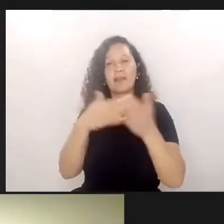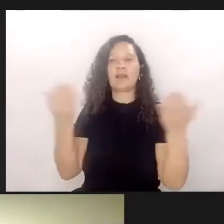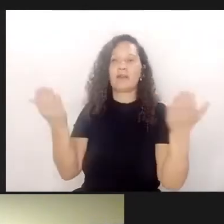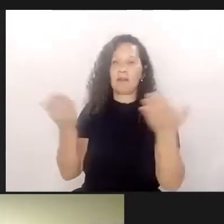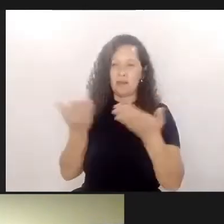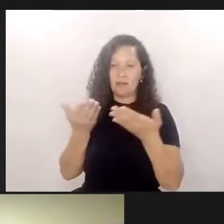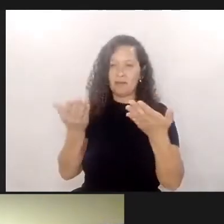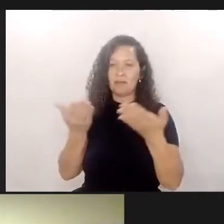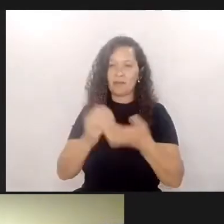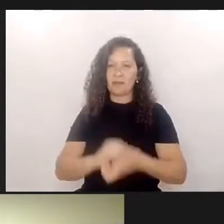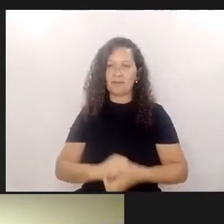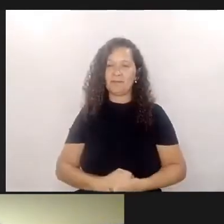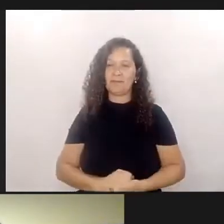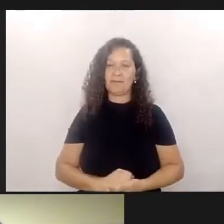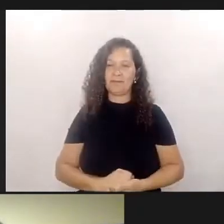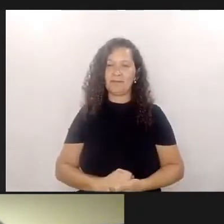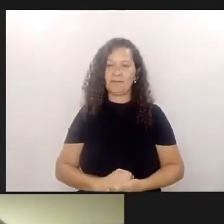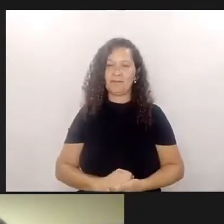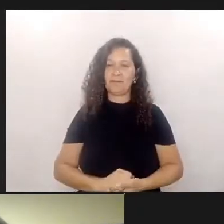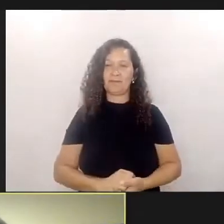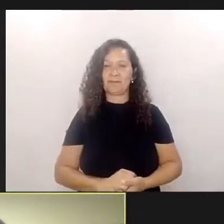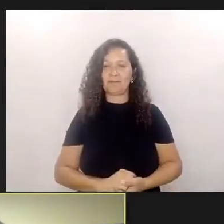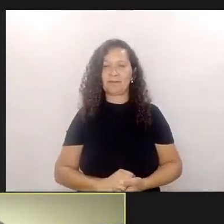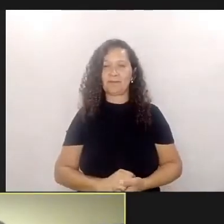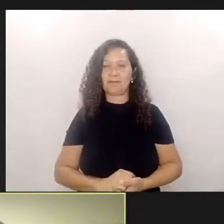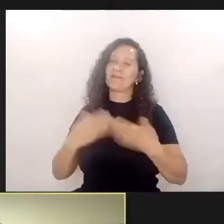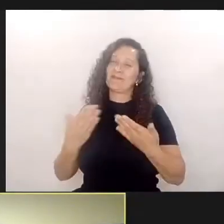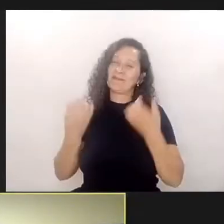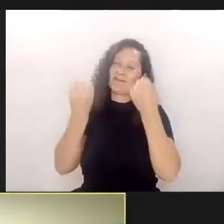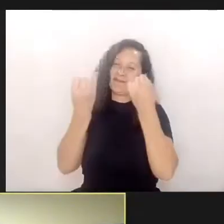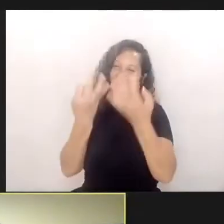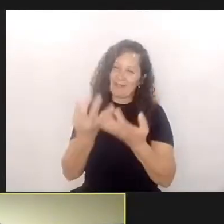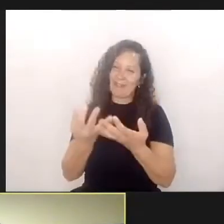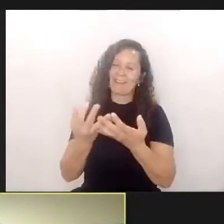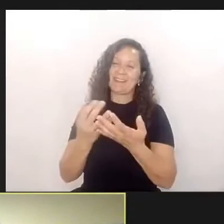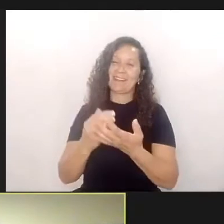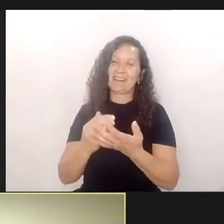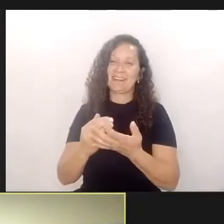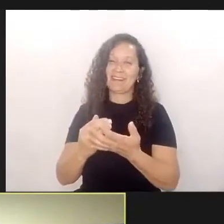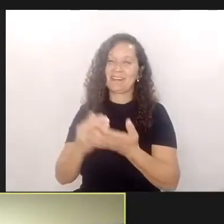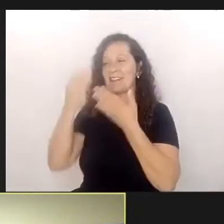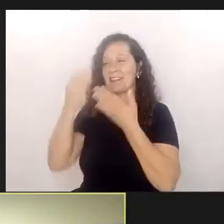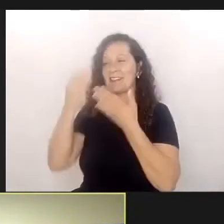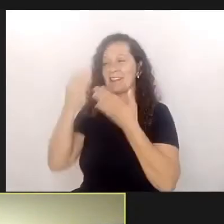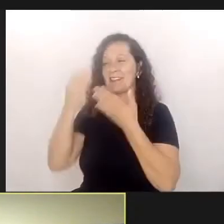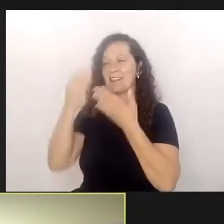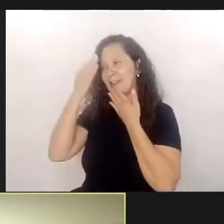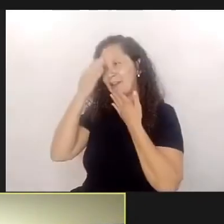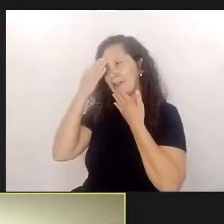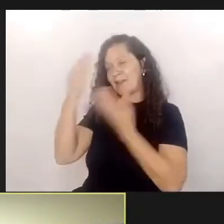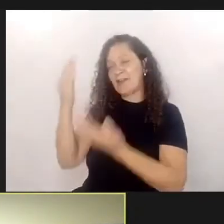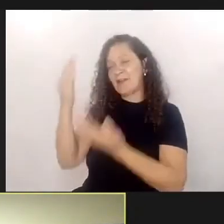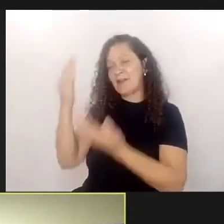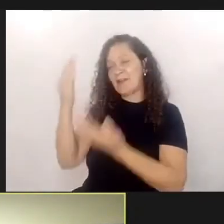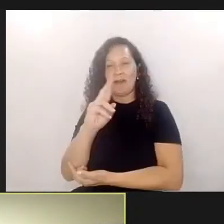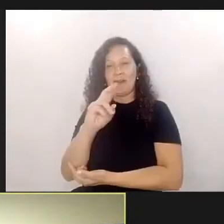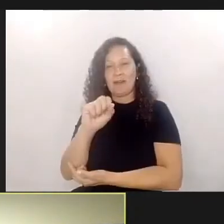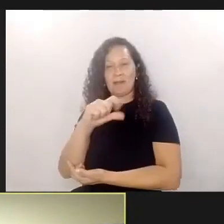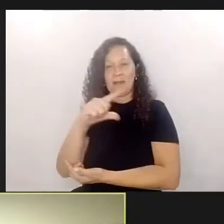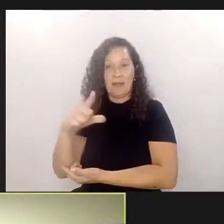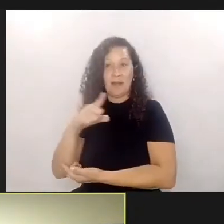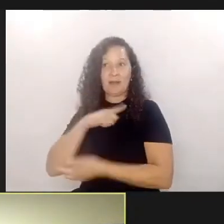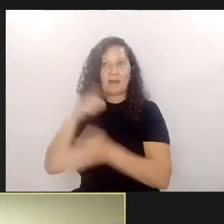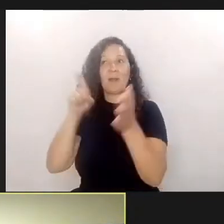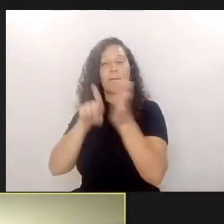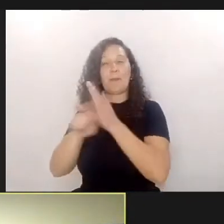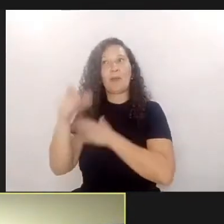Bom, tem muito a falar aqui. Tem muita coisa a comentar. Muito obrigada, Gabriel. Tem mais ainda uma questão para você, essa é bem